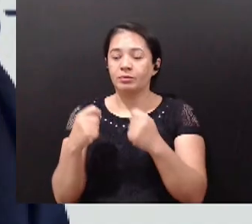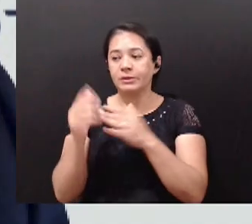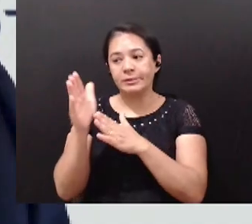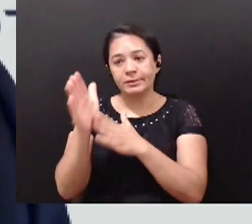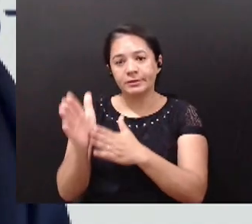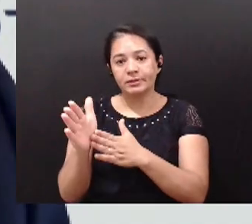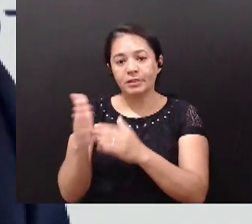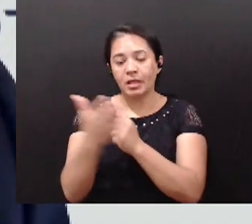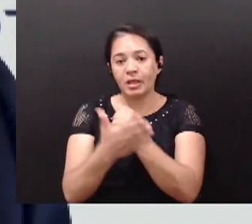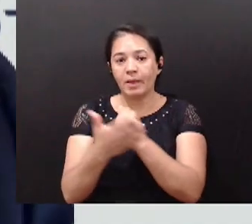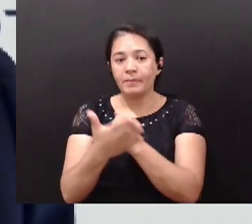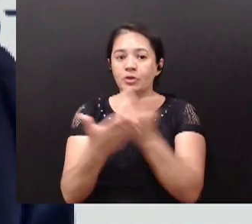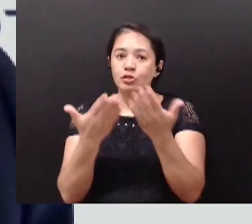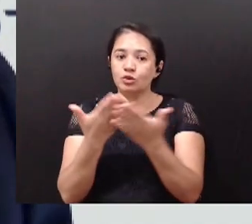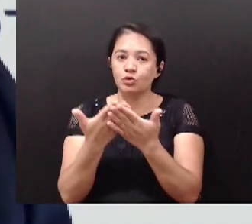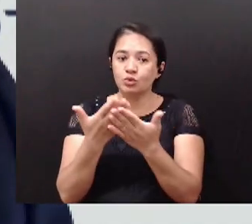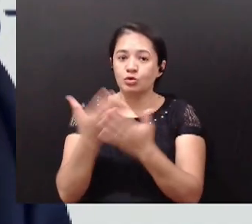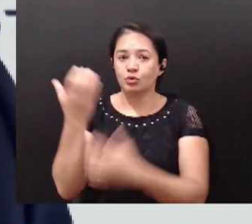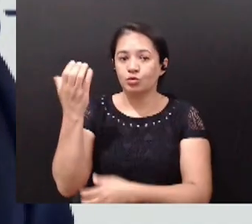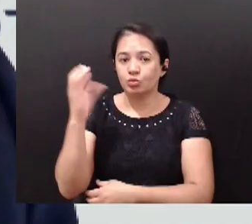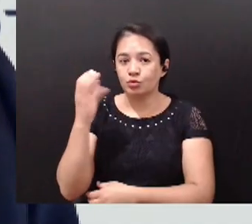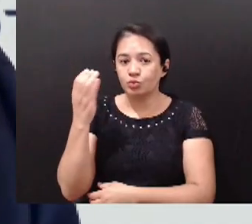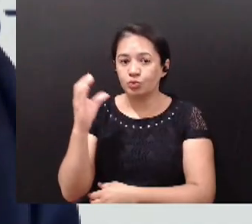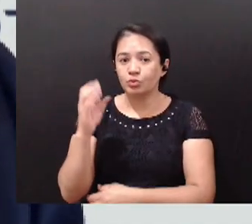estudos científicos, ele está baseado